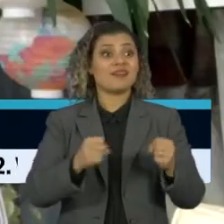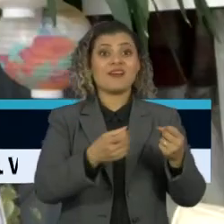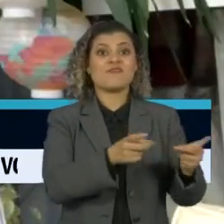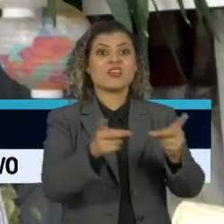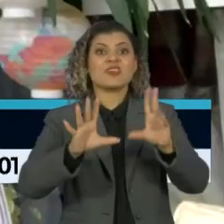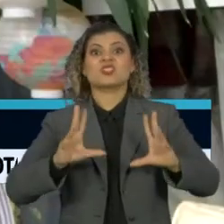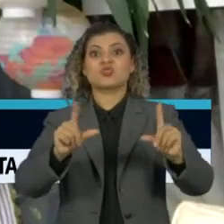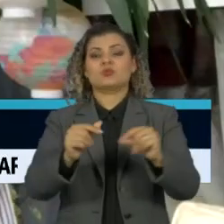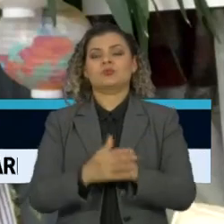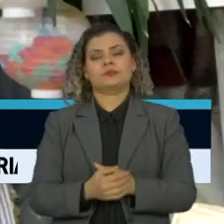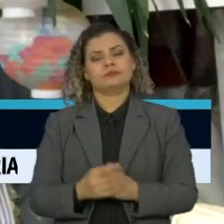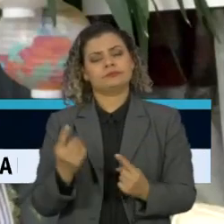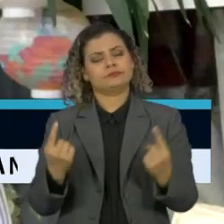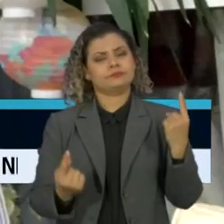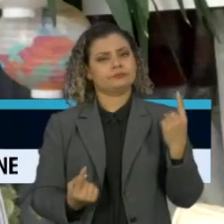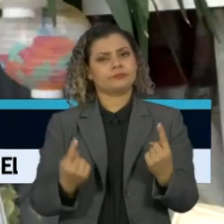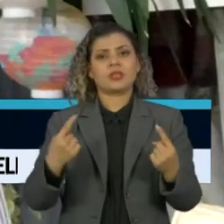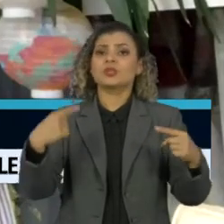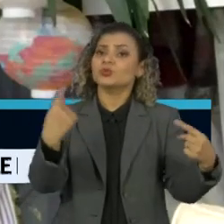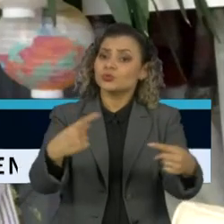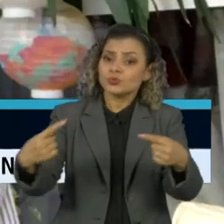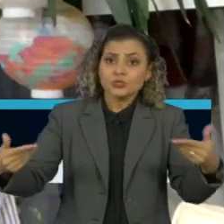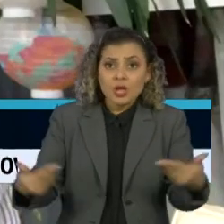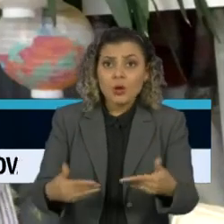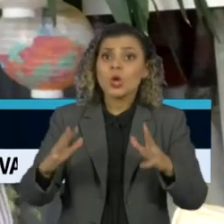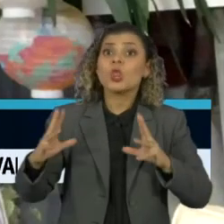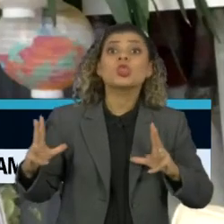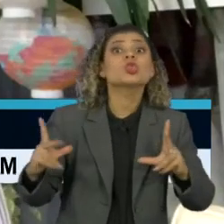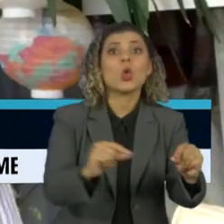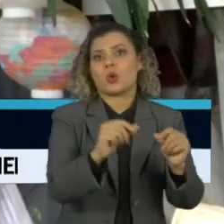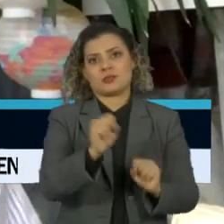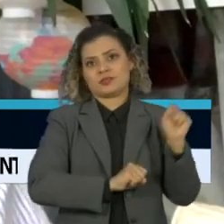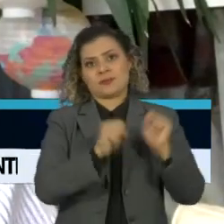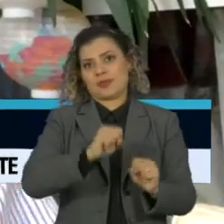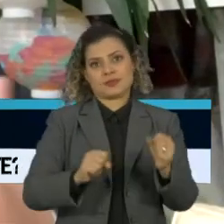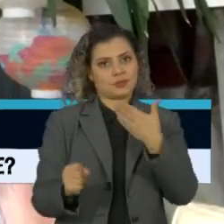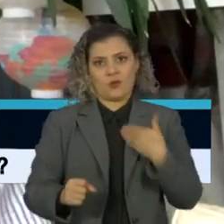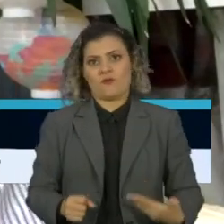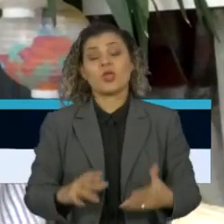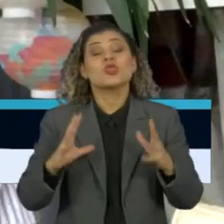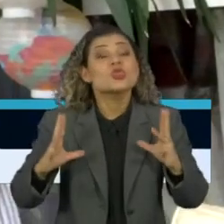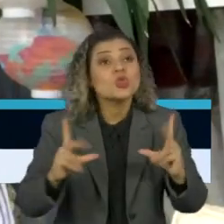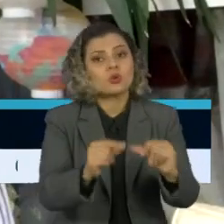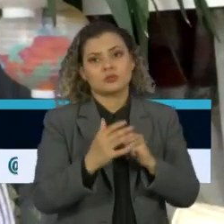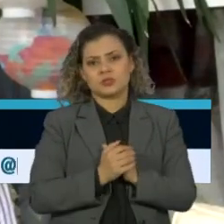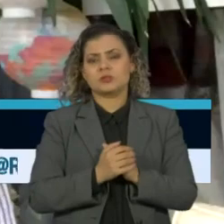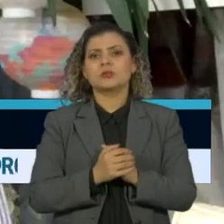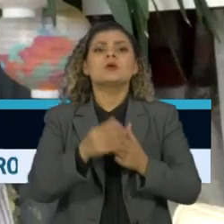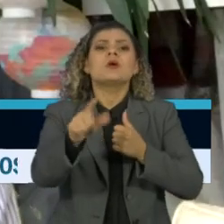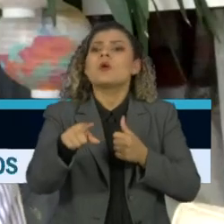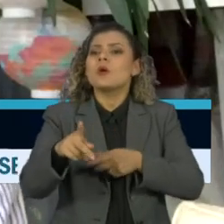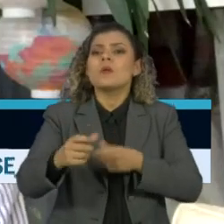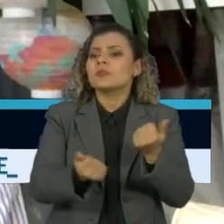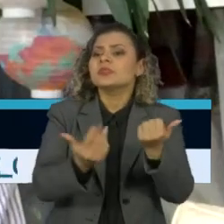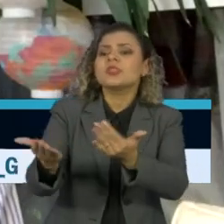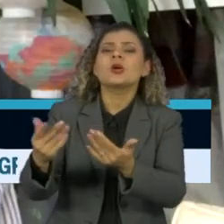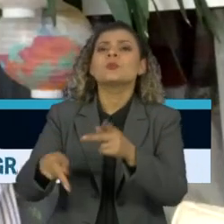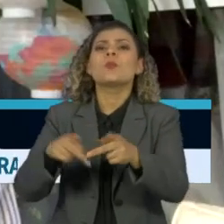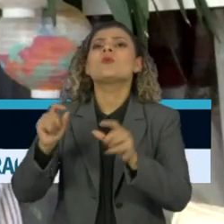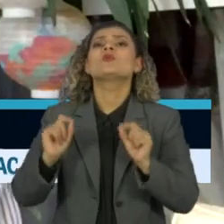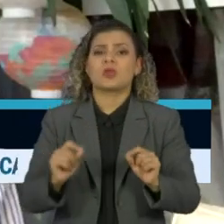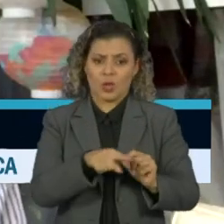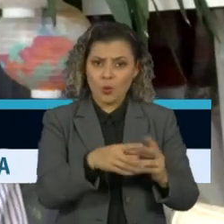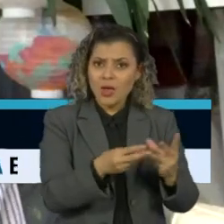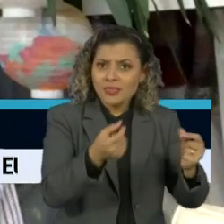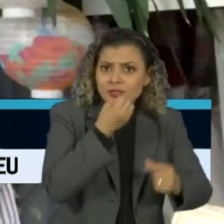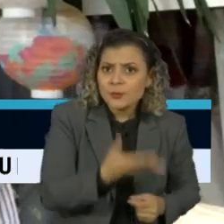tudo. A gente já deveria estar discutindo agora para todas as estatais, assim, o que ela está entregando para a população. Seria possível ou